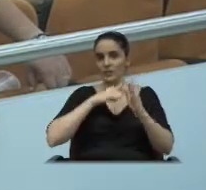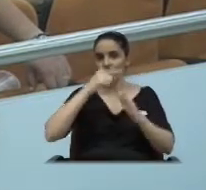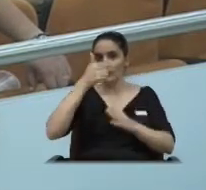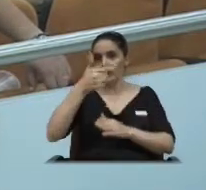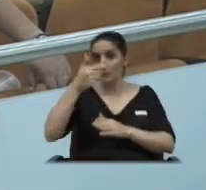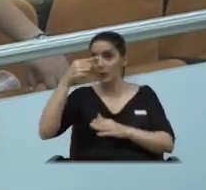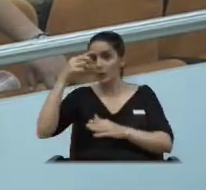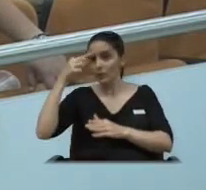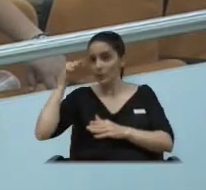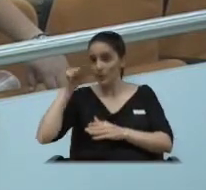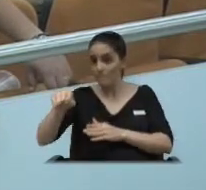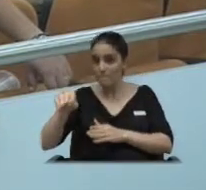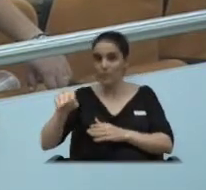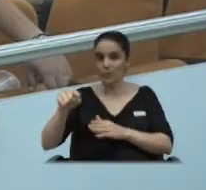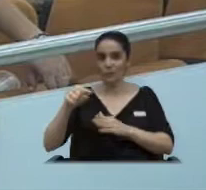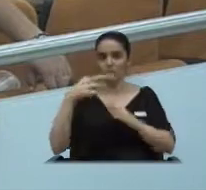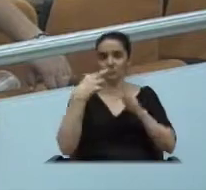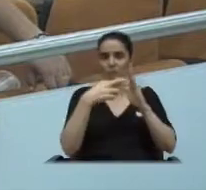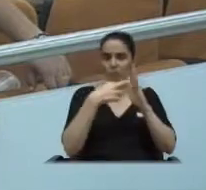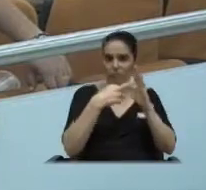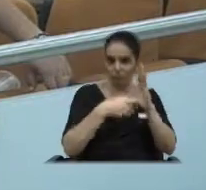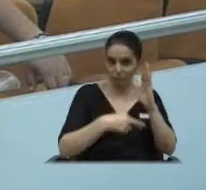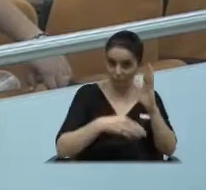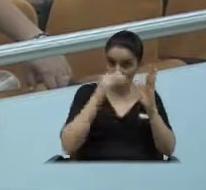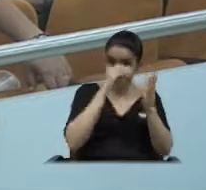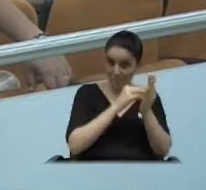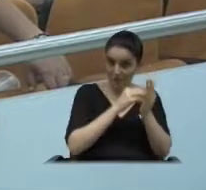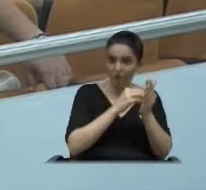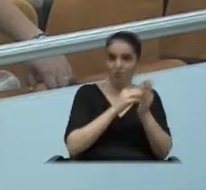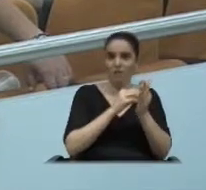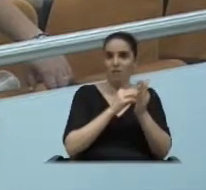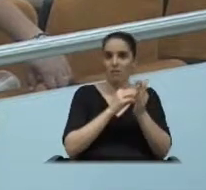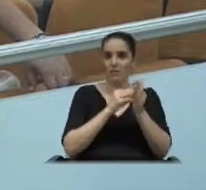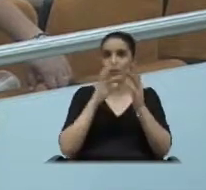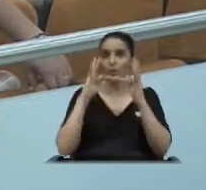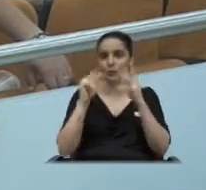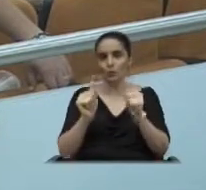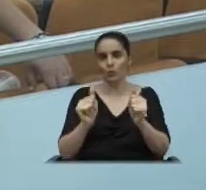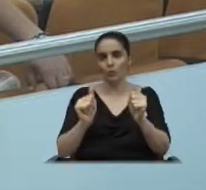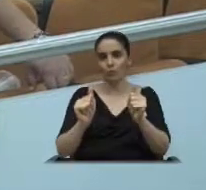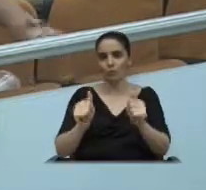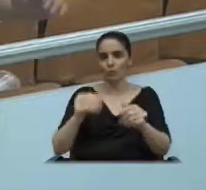honestas, primeiramente com a sua deficiência e depois com respeito ao dinheiro público.